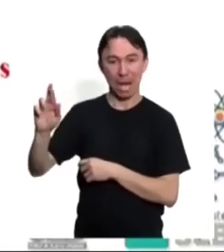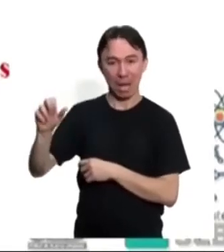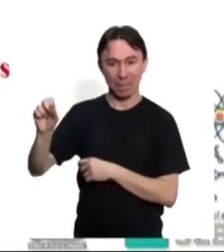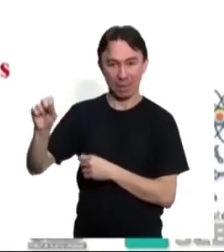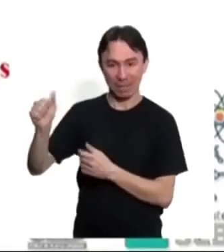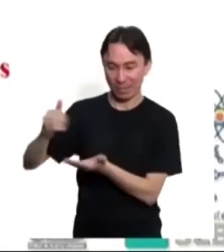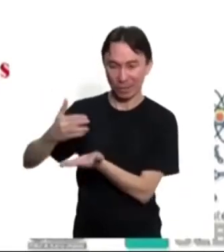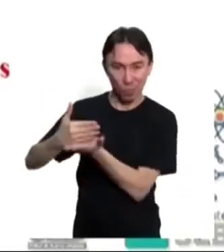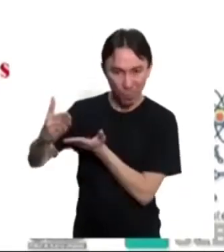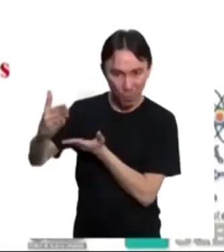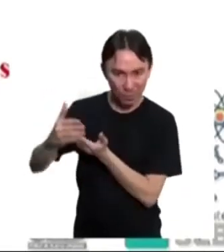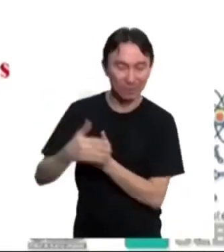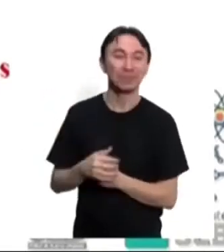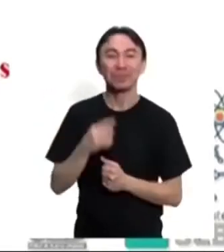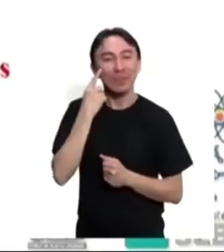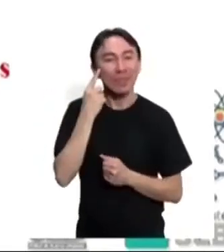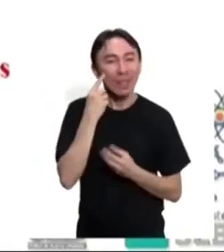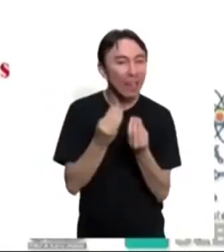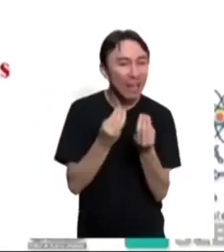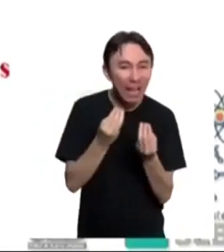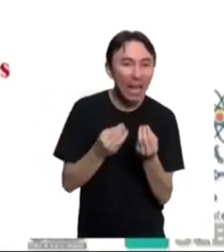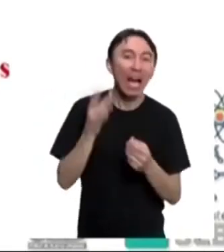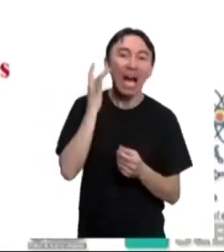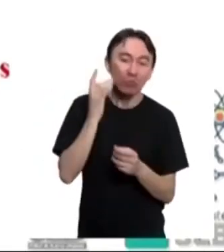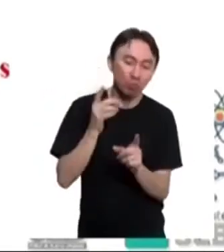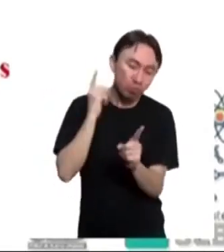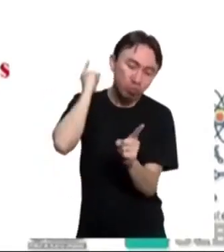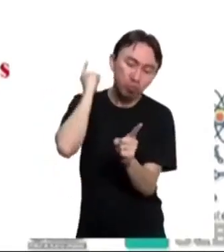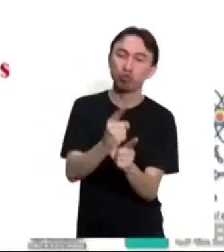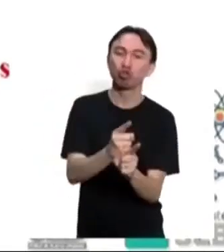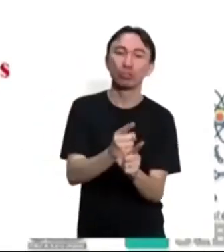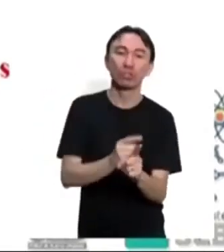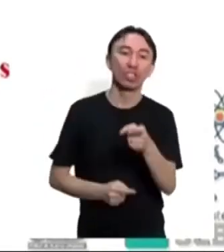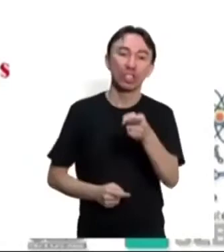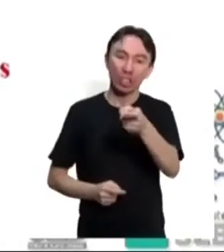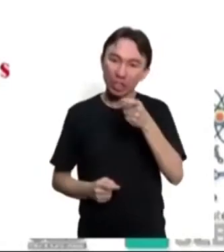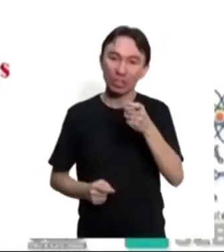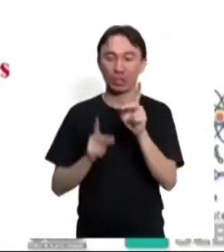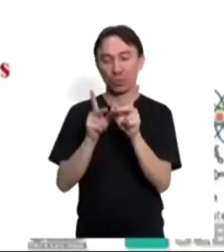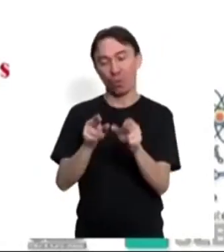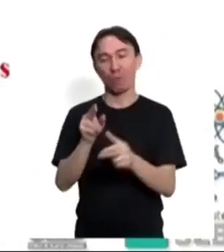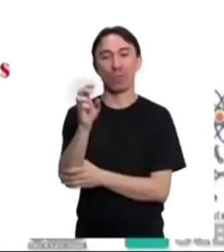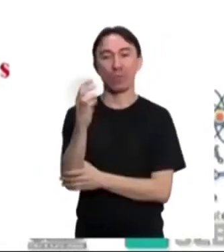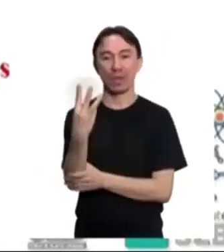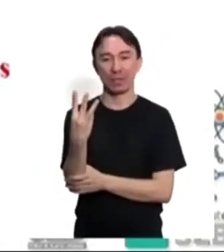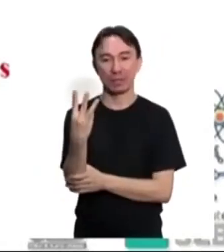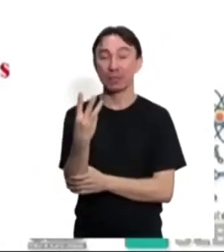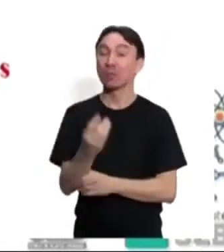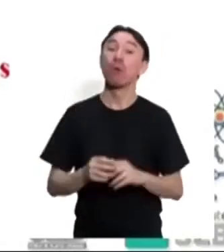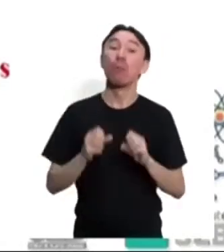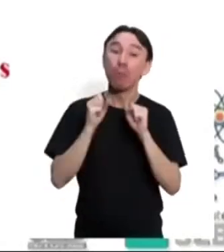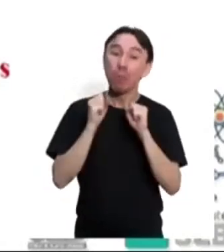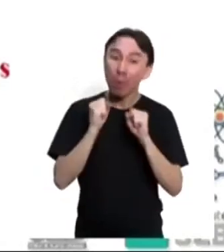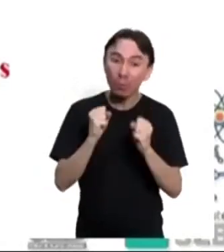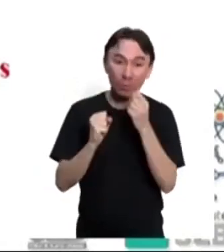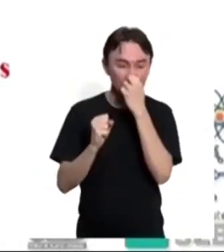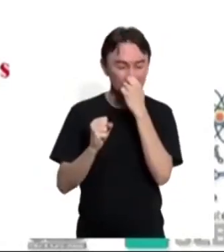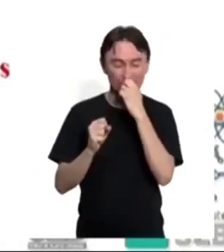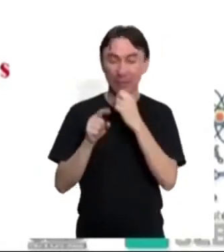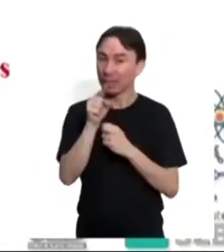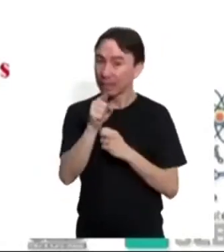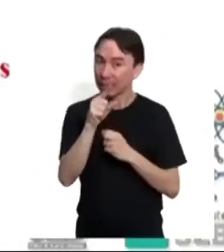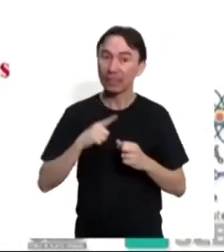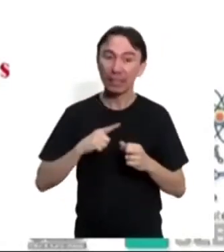bem simples, eu acho que X é igual a 3. Então eu posso dizer que esse elemento urânio emitiu